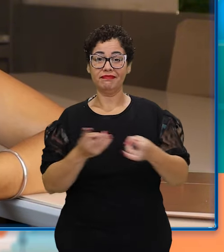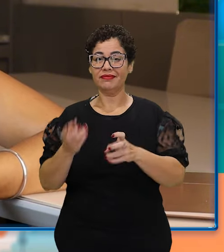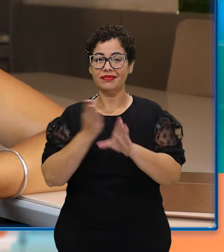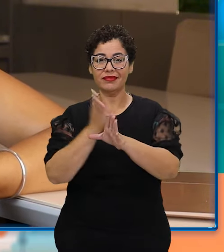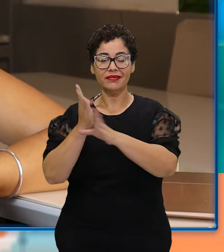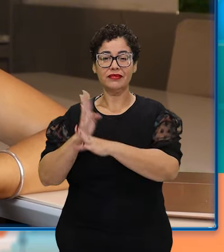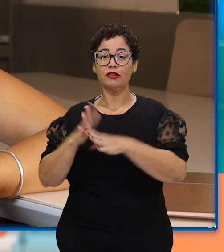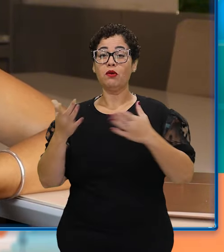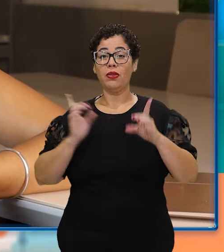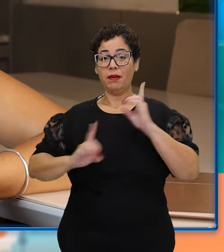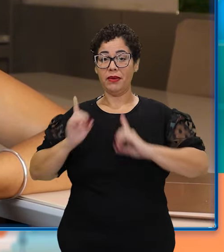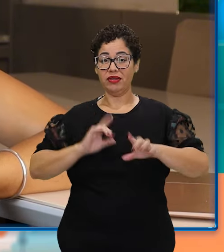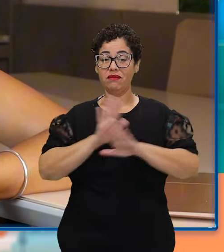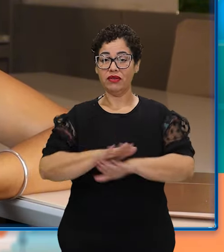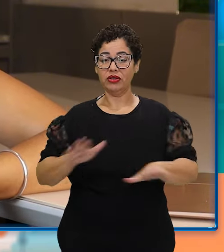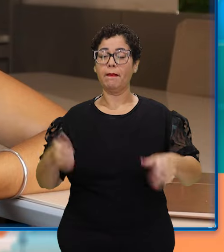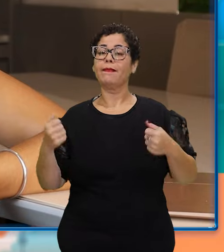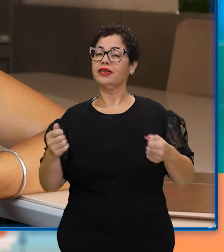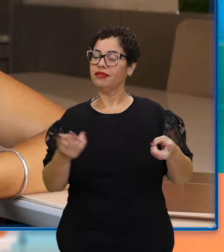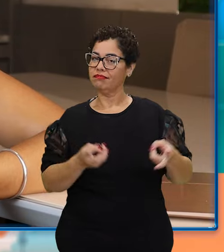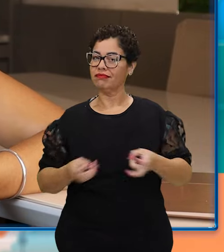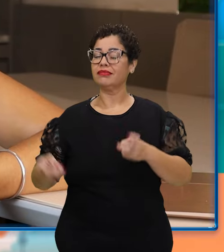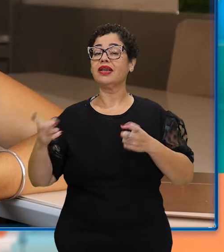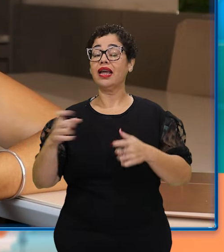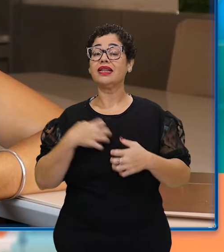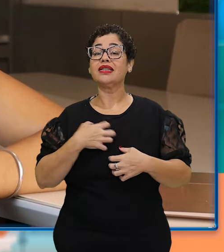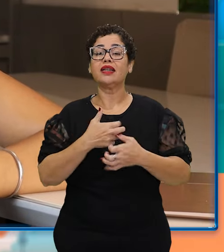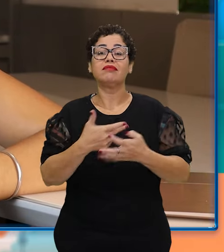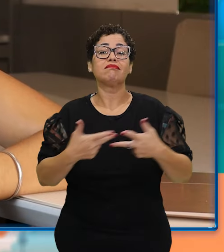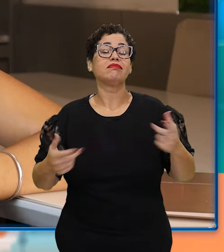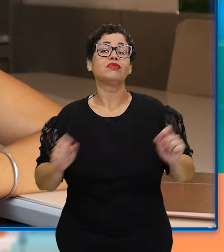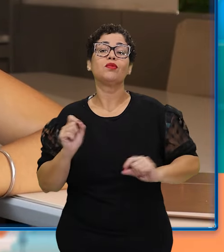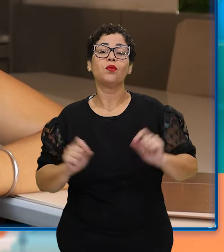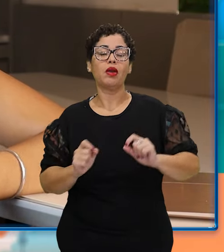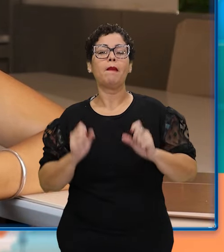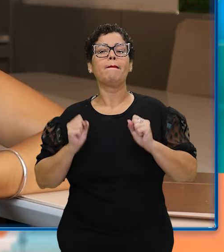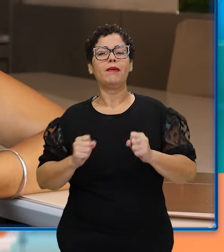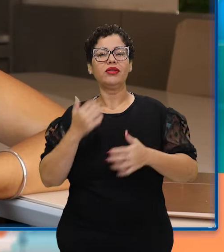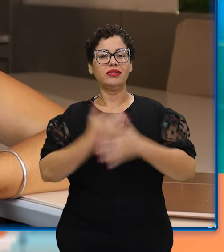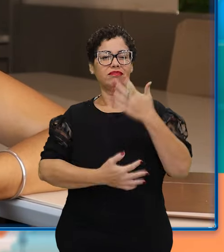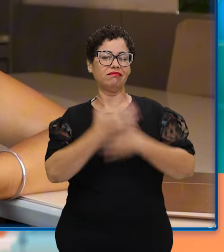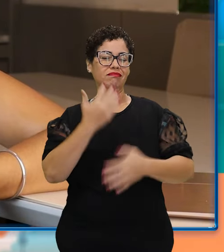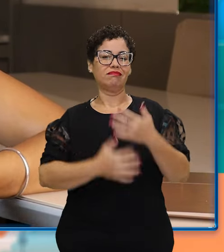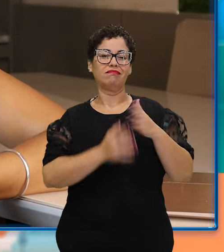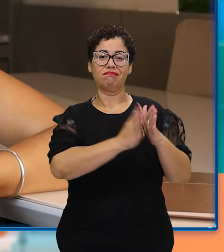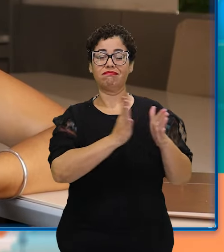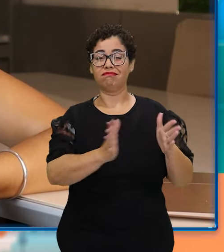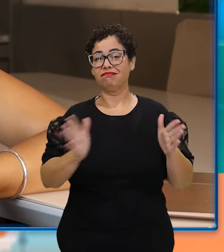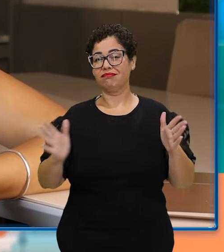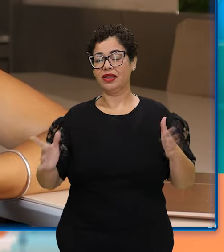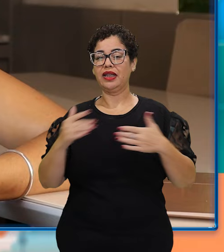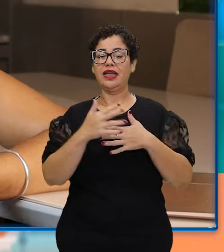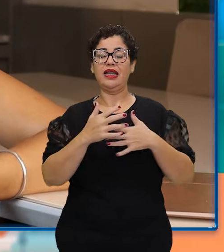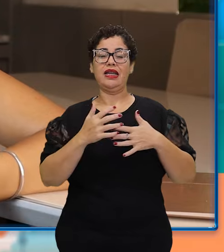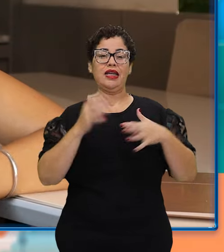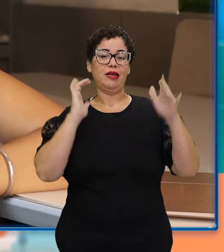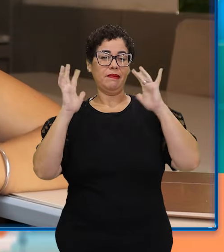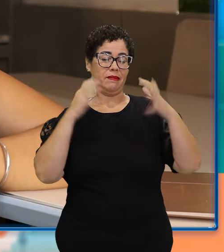sinais da depressão infantil, precisamos estar atentos aos sintomas, que podem interferir em diferentes áreas. Nós temos os